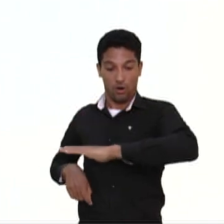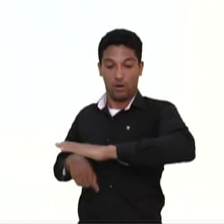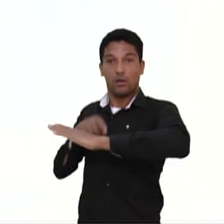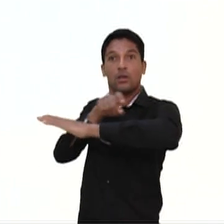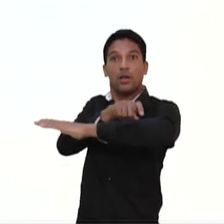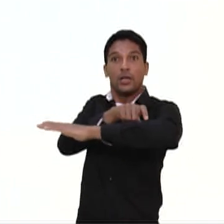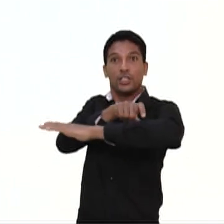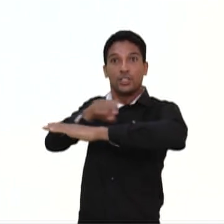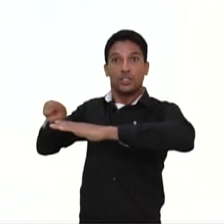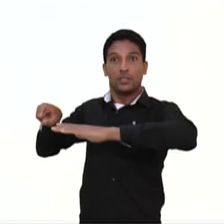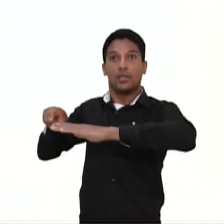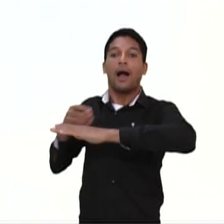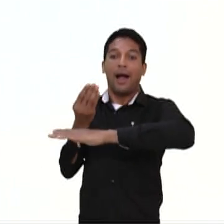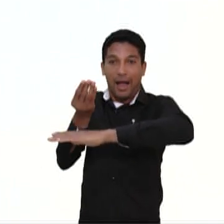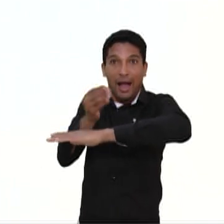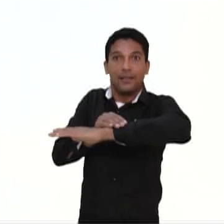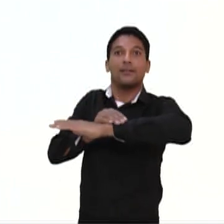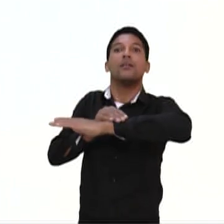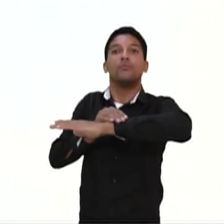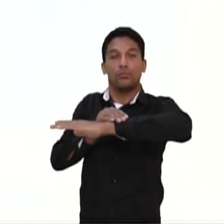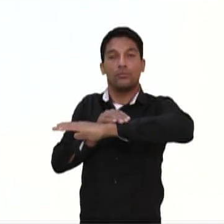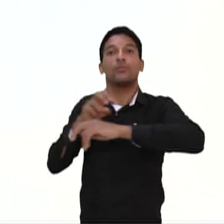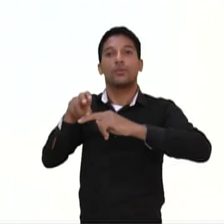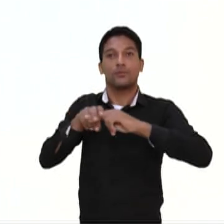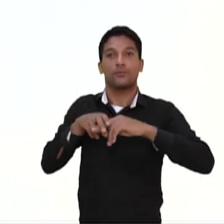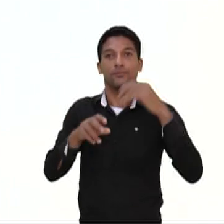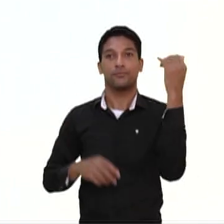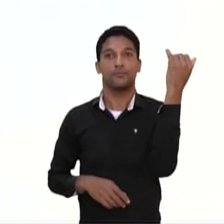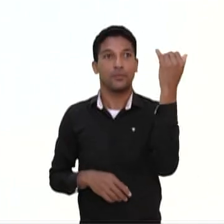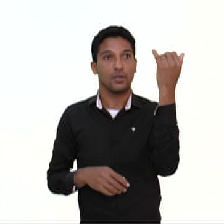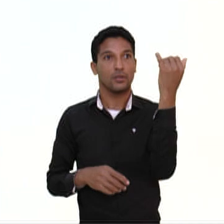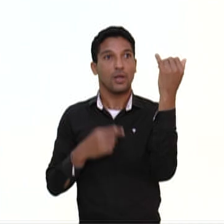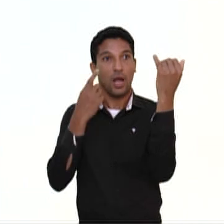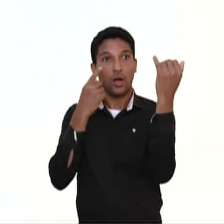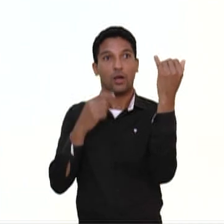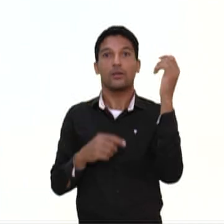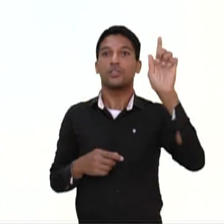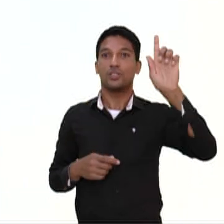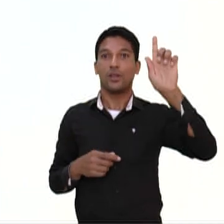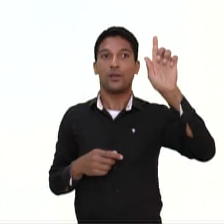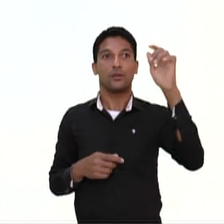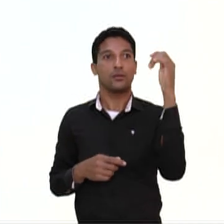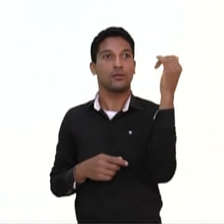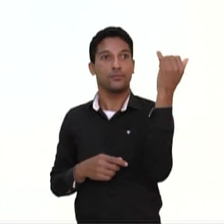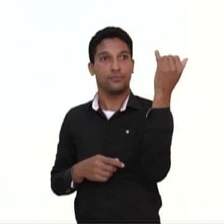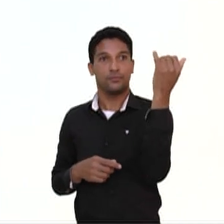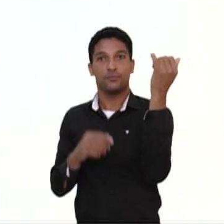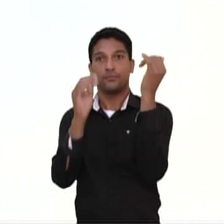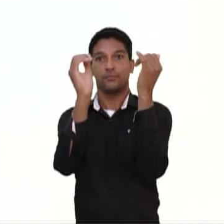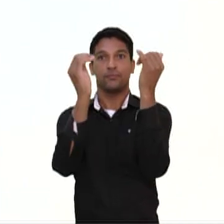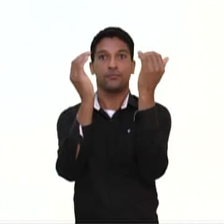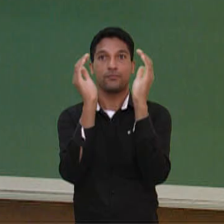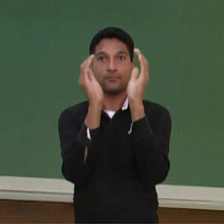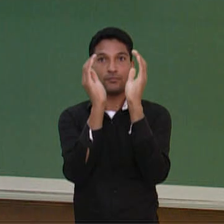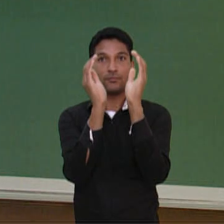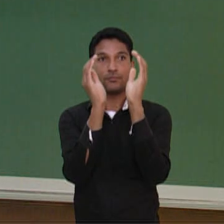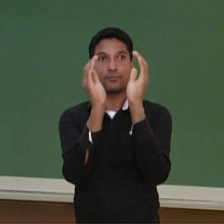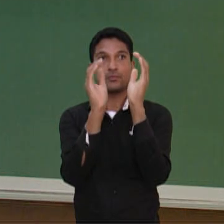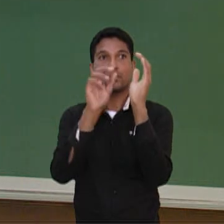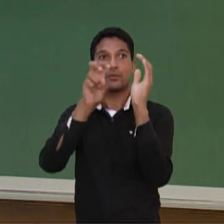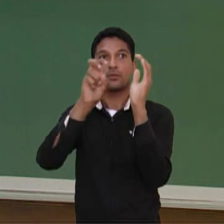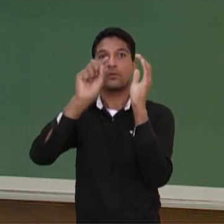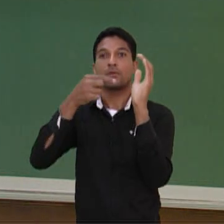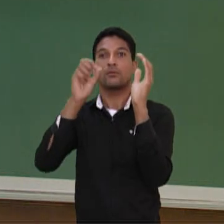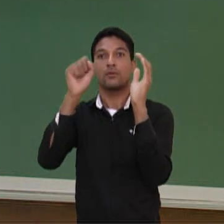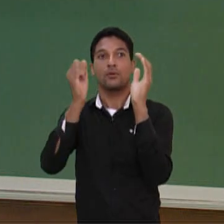Y. E por último, o 5 e 8, né? Para fechar todo o posicionamento dos